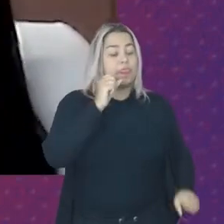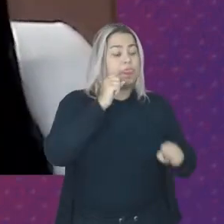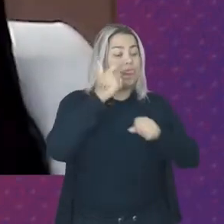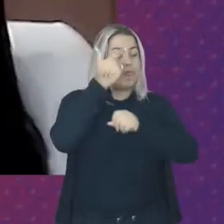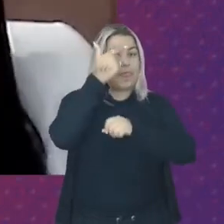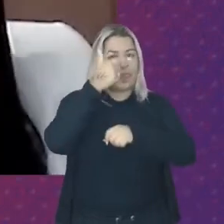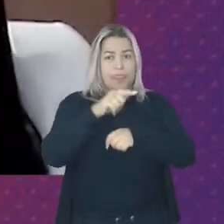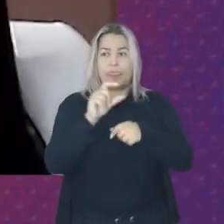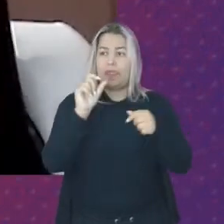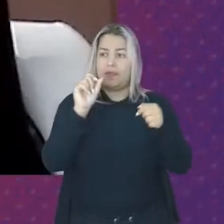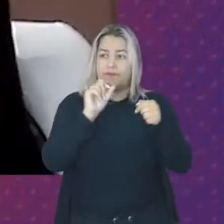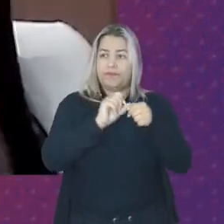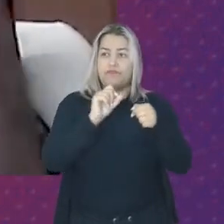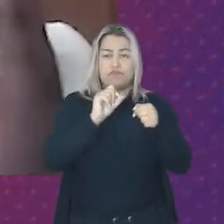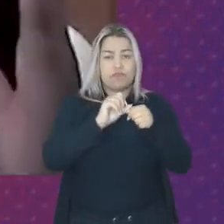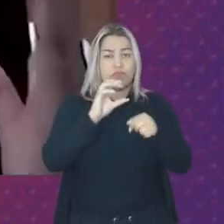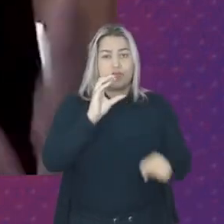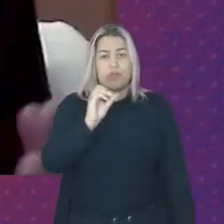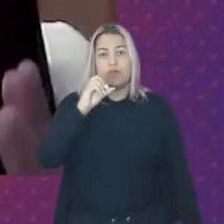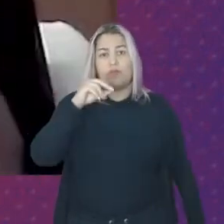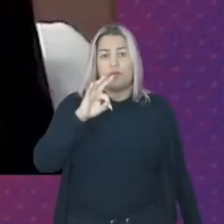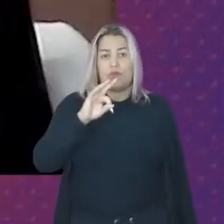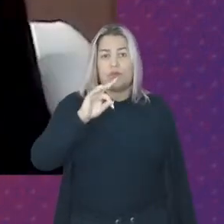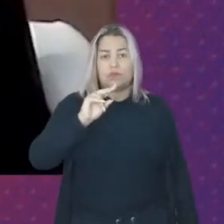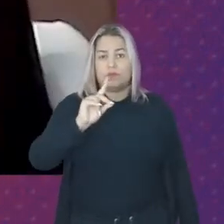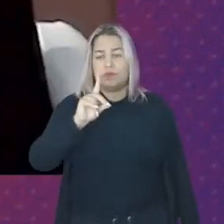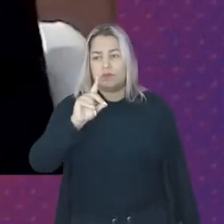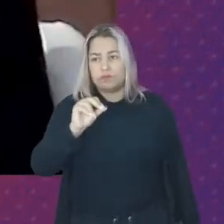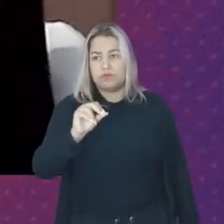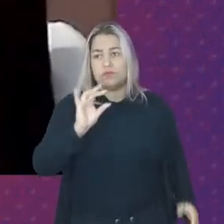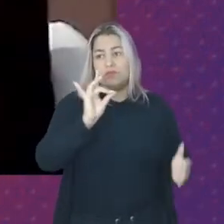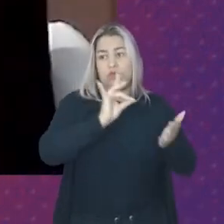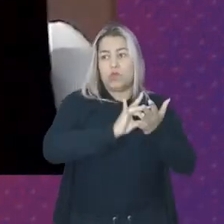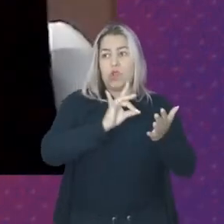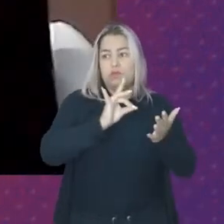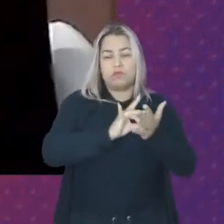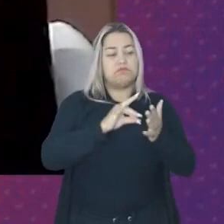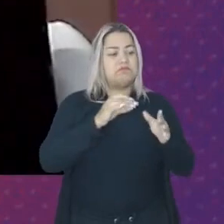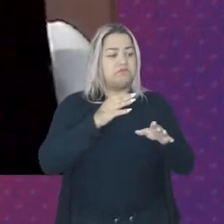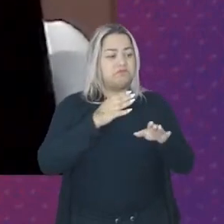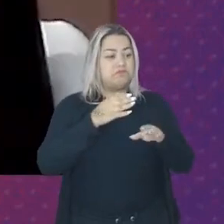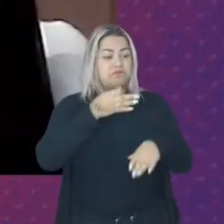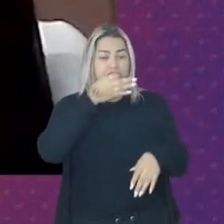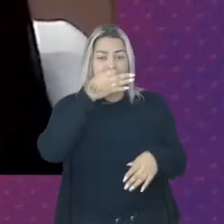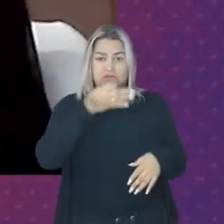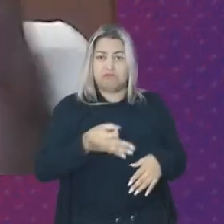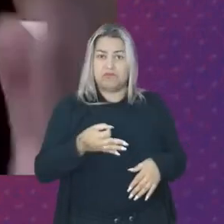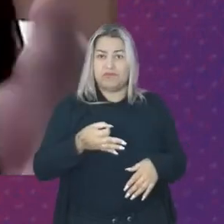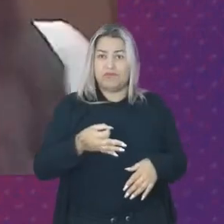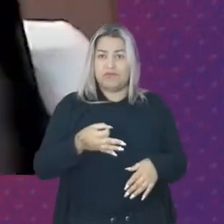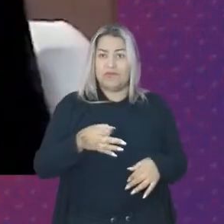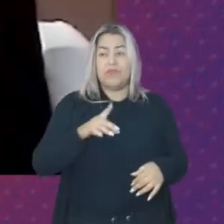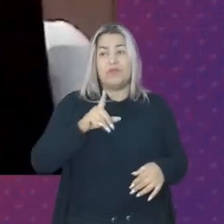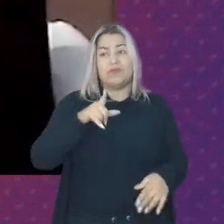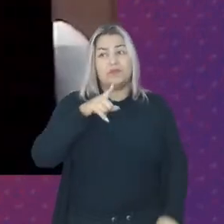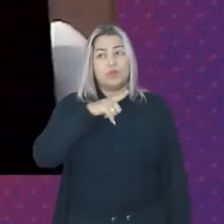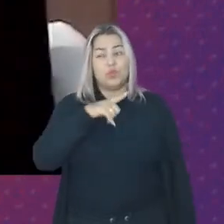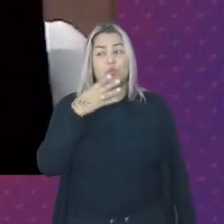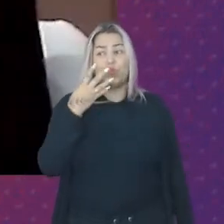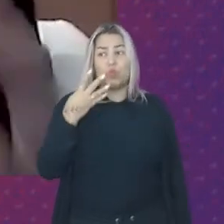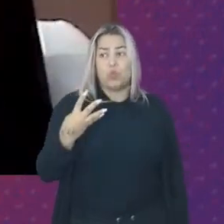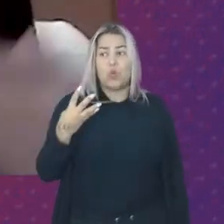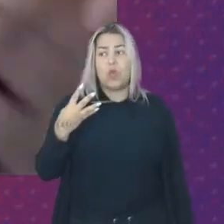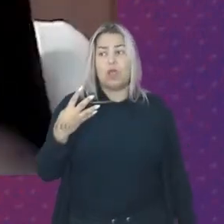consiga fazer um conteúdo que de fato seja assertivo nas suas redes sociais, eu vejo que tem